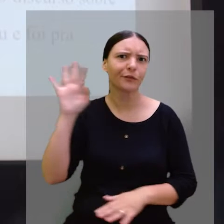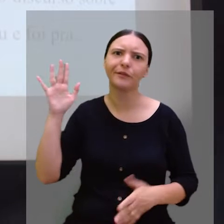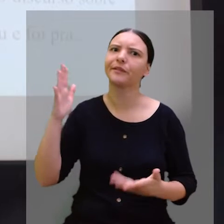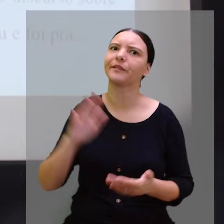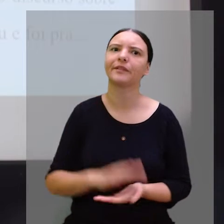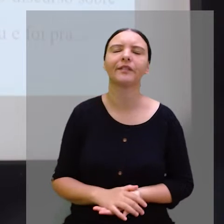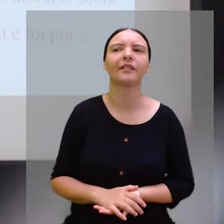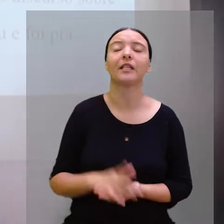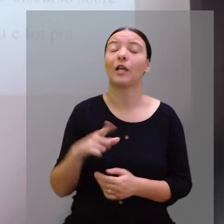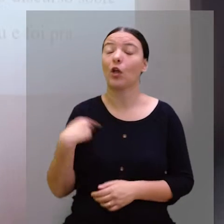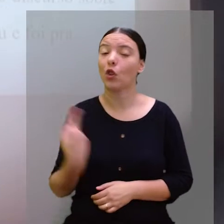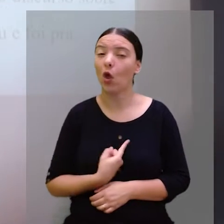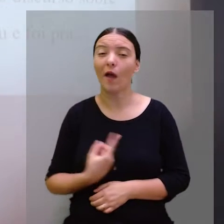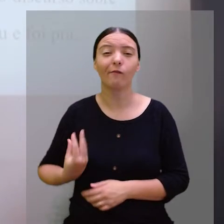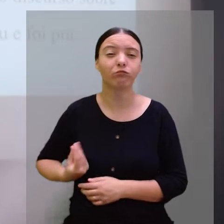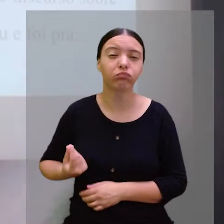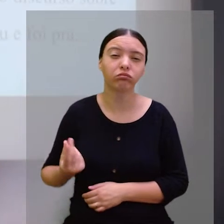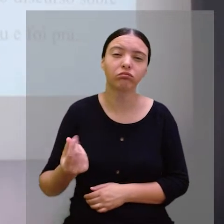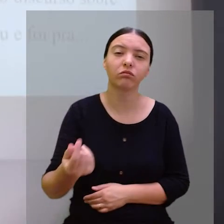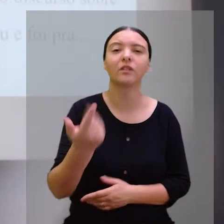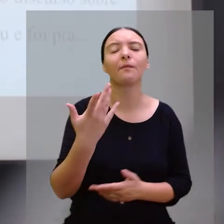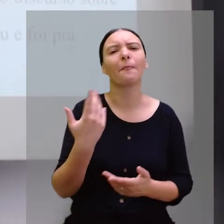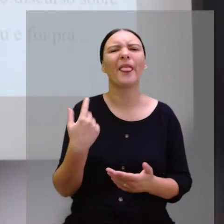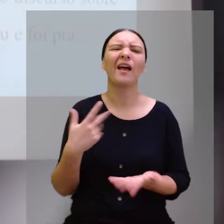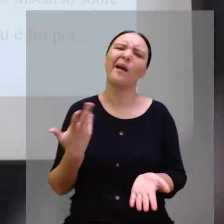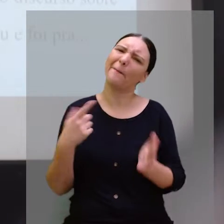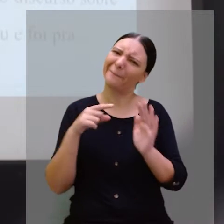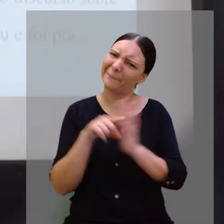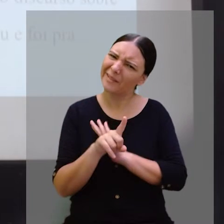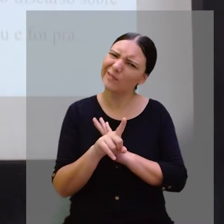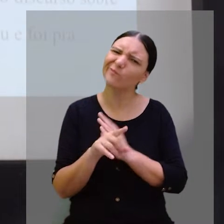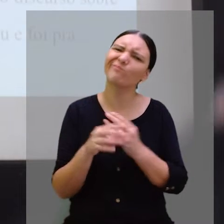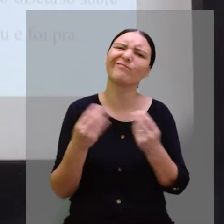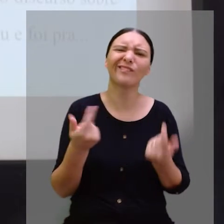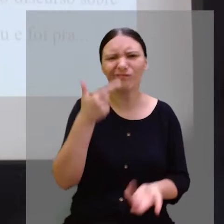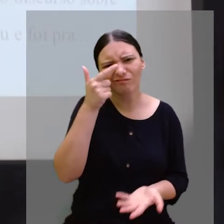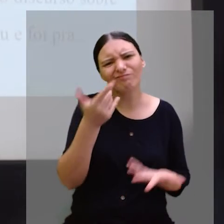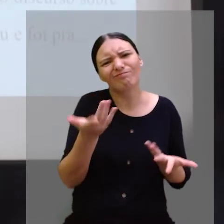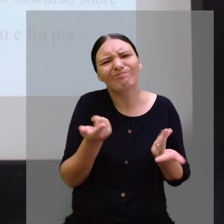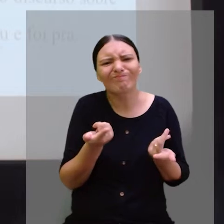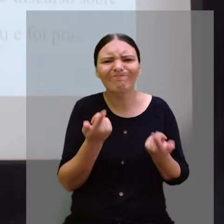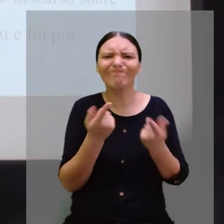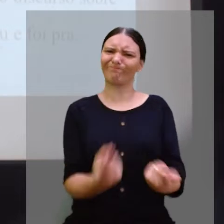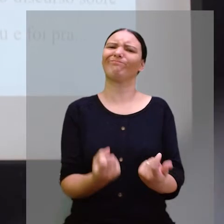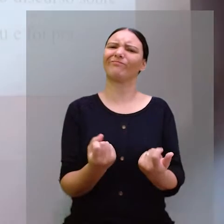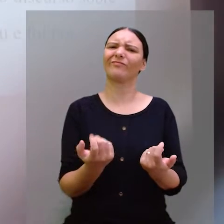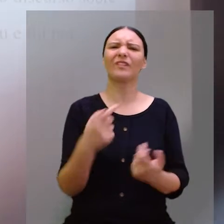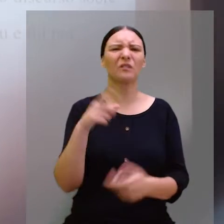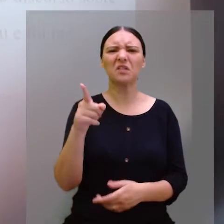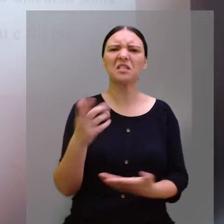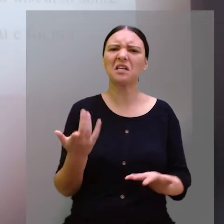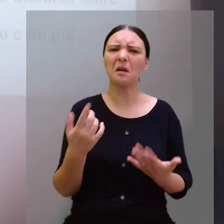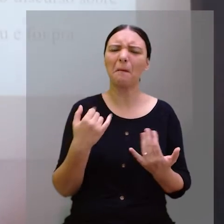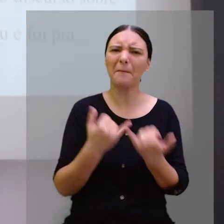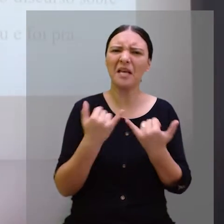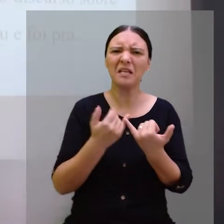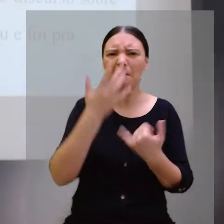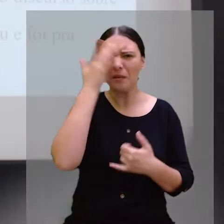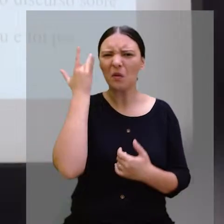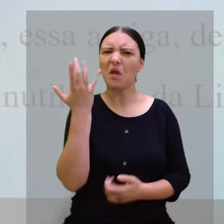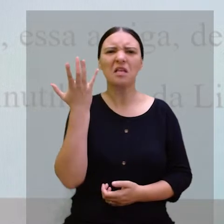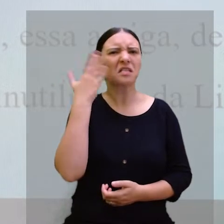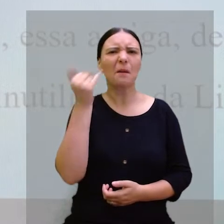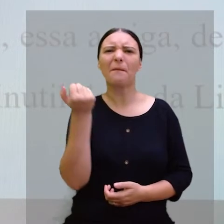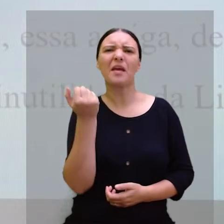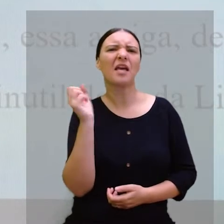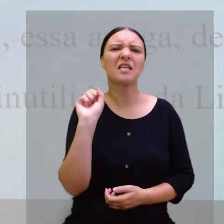gente dedica a vida a isso e às vezes a pergunta fica um pouco ofensiva, não é? É igual a pergunta assim, afinal, você é gay? Parece uma pergunta que a pessoa não quer saber se